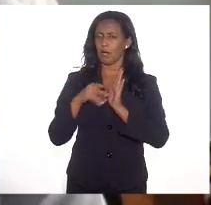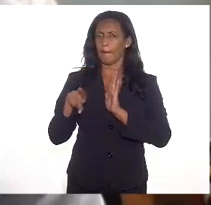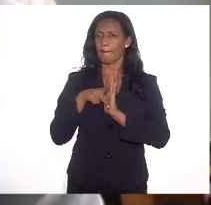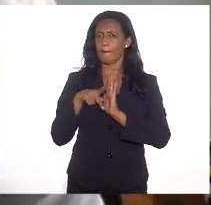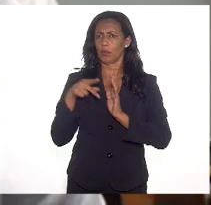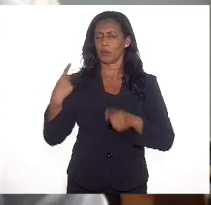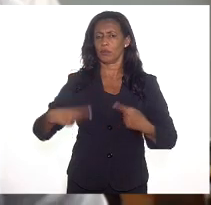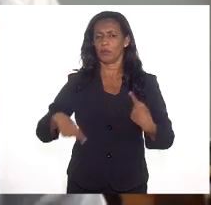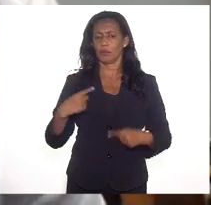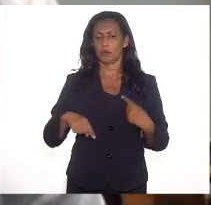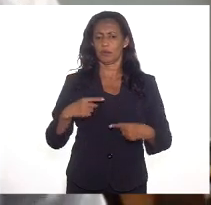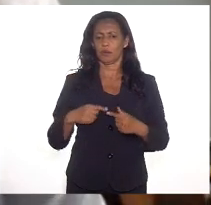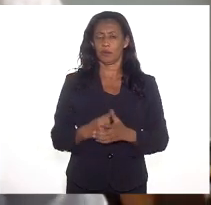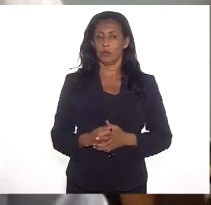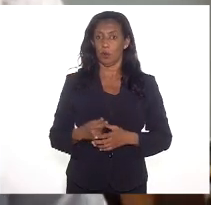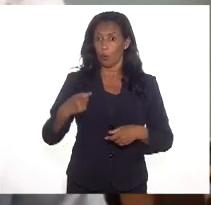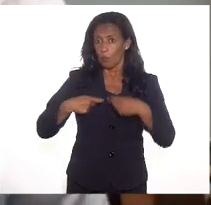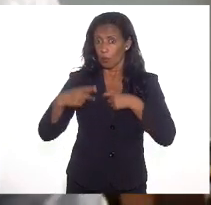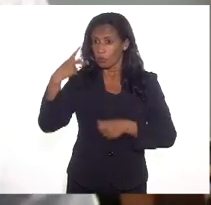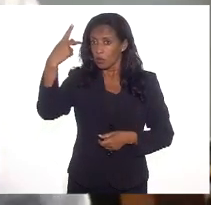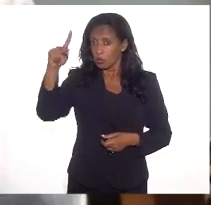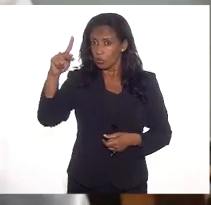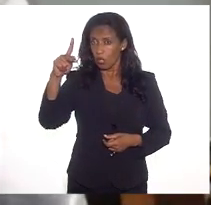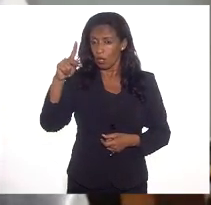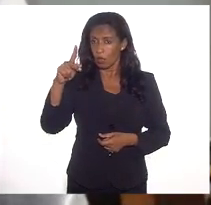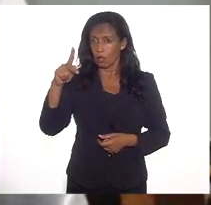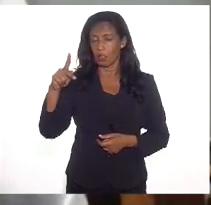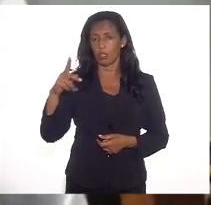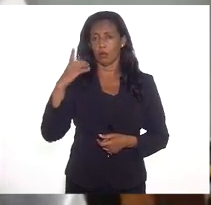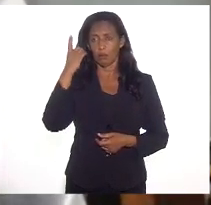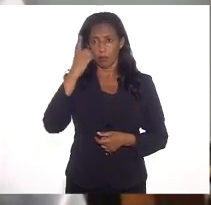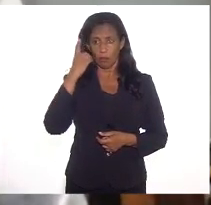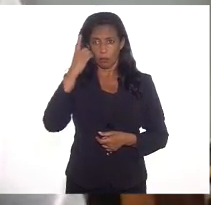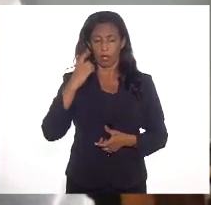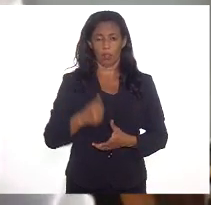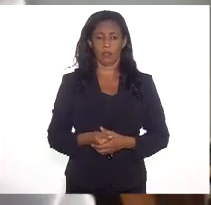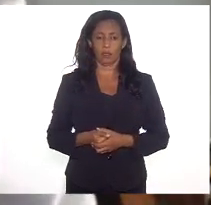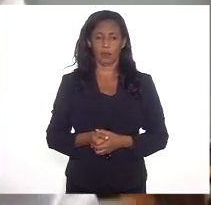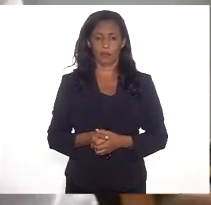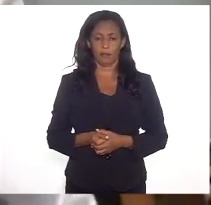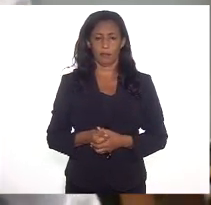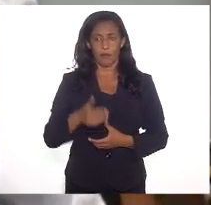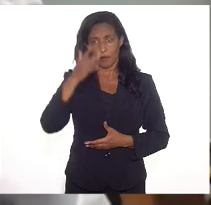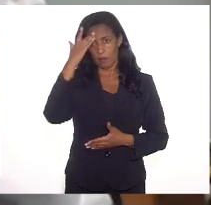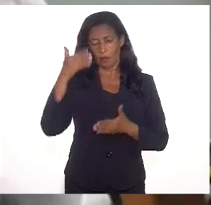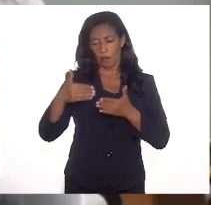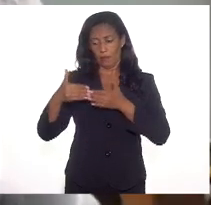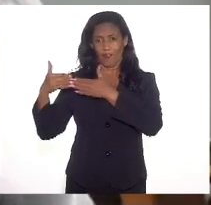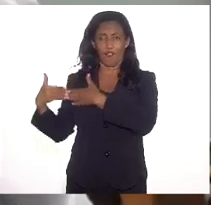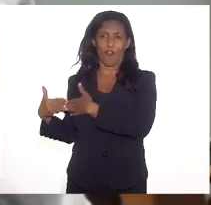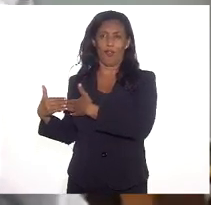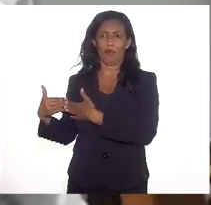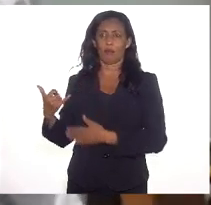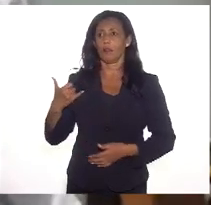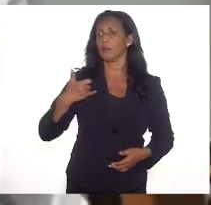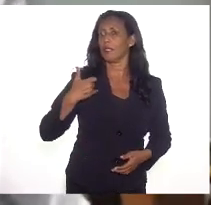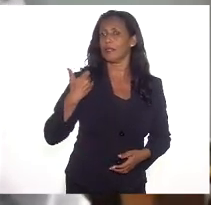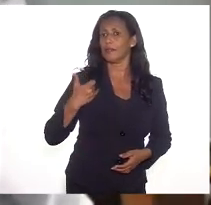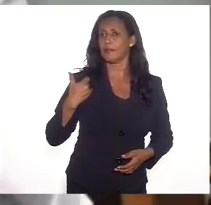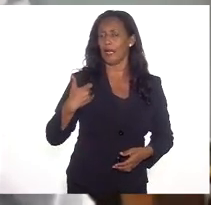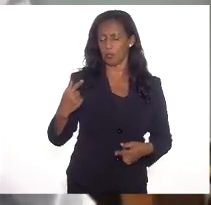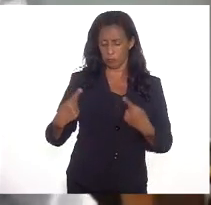de discussão uma luta sua, deputada Marta Rocha, que é a questão daqueles que ficaram de fora por conta da idade. Foi fruto de